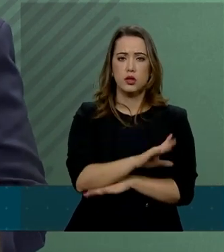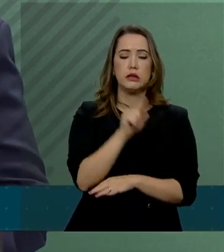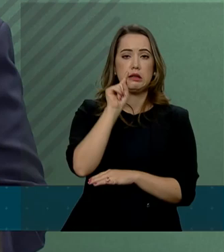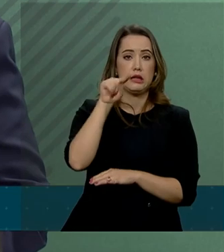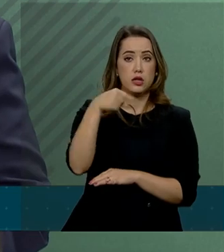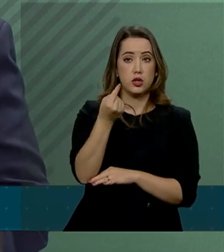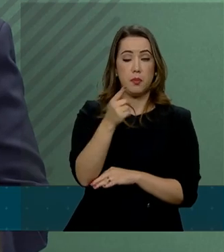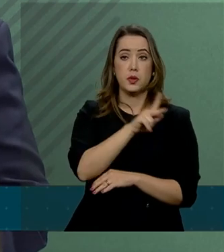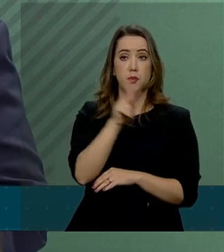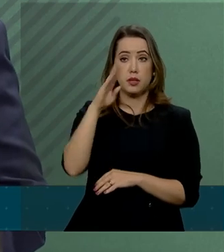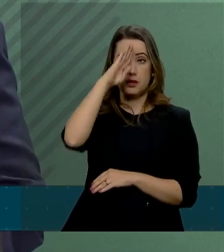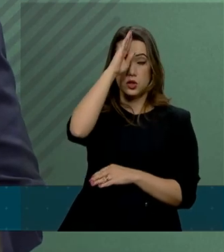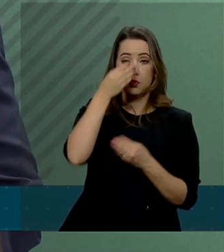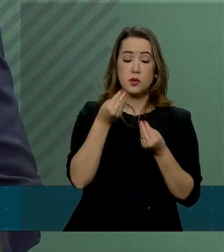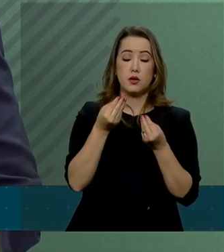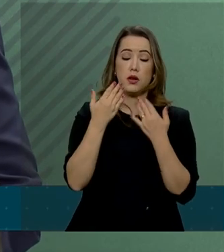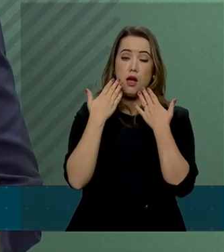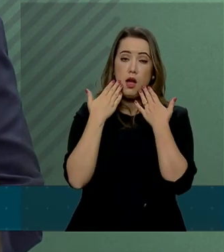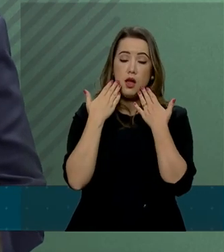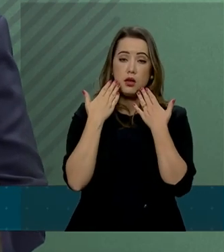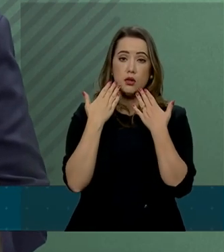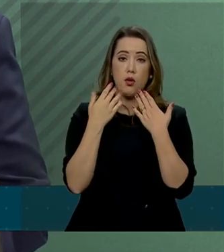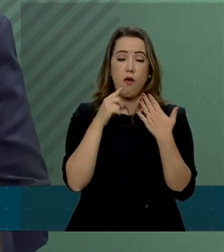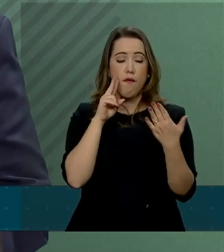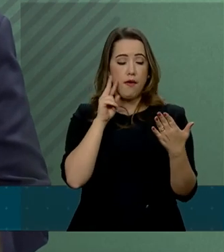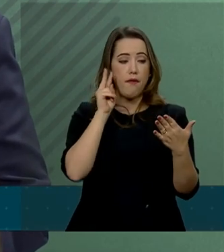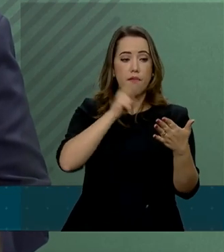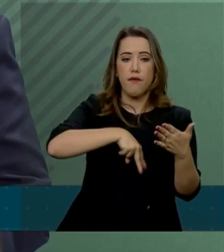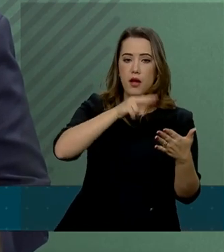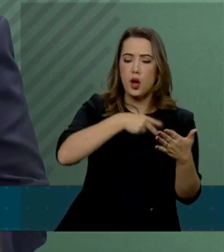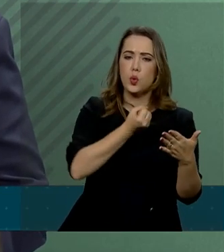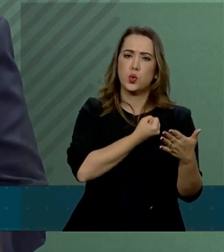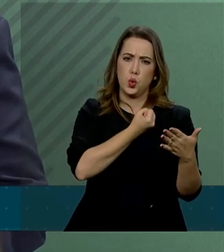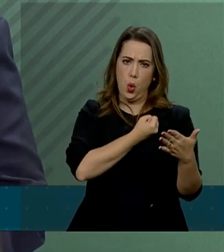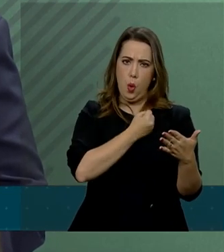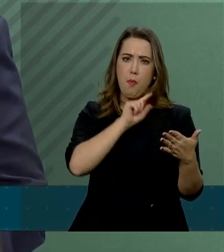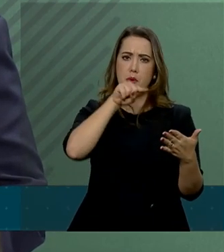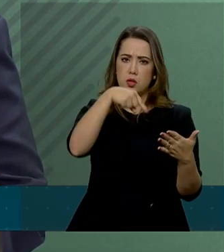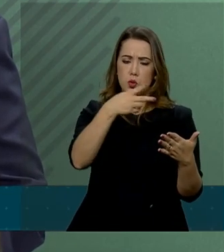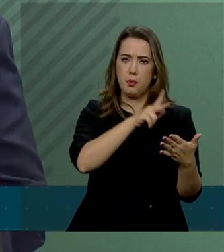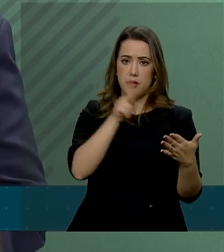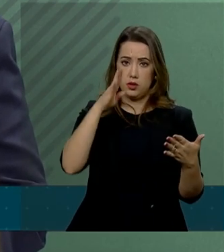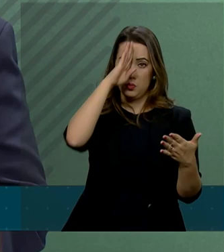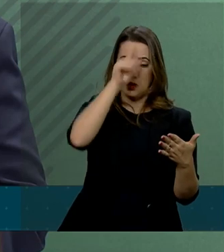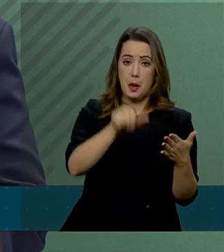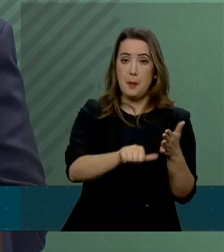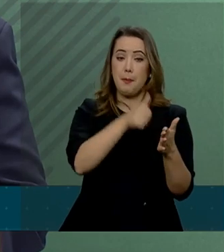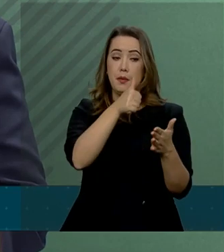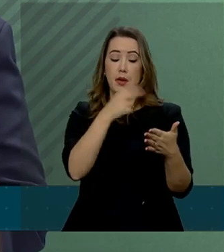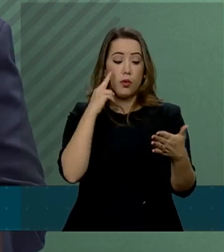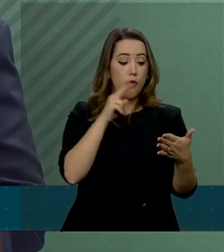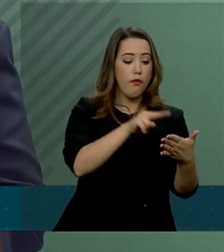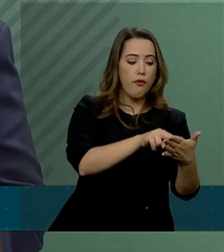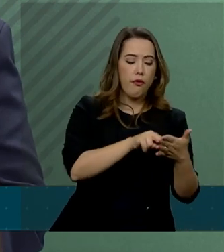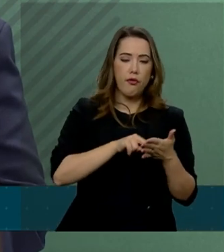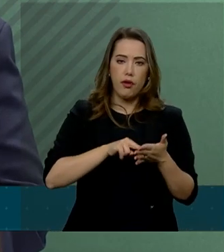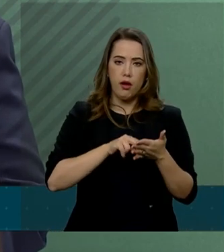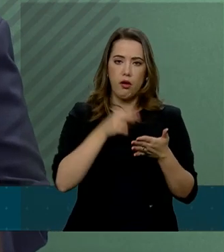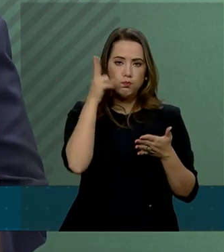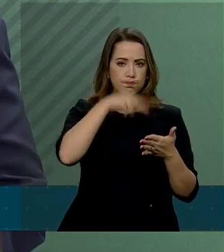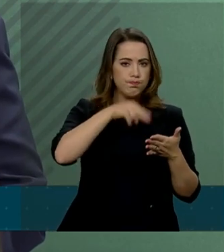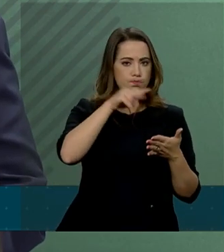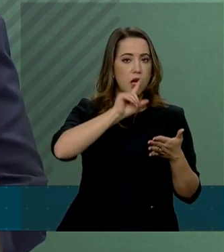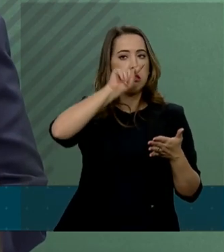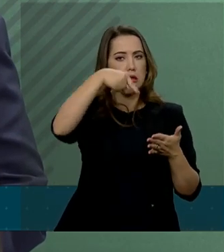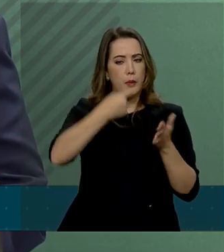senhor presidente e divulgado a vocês são lastimosamente nós não poderemos divulgar hoje o que havia sido